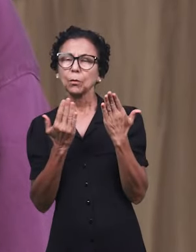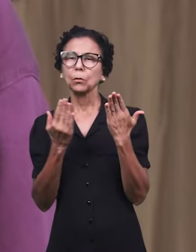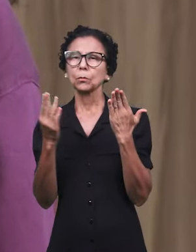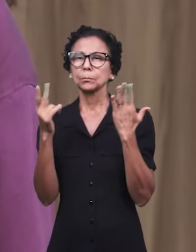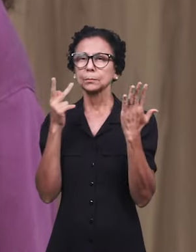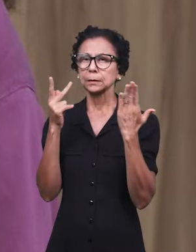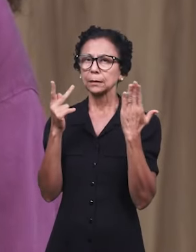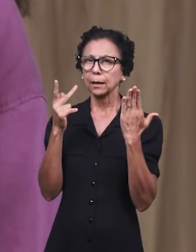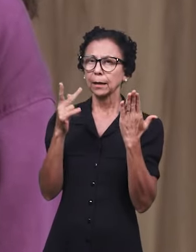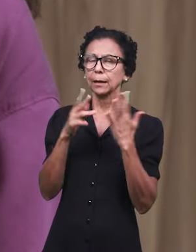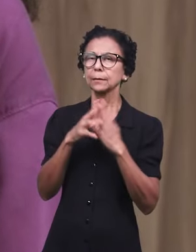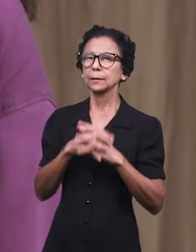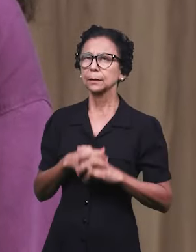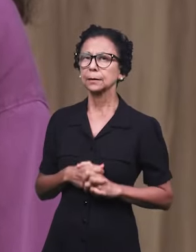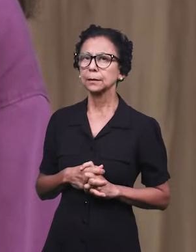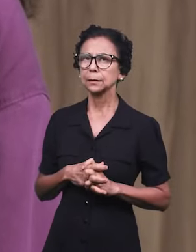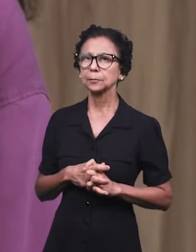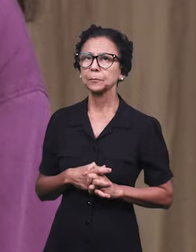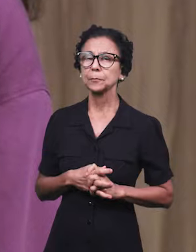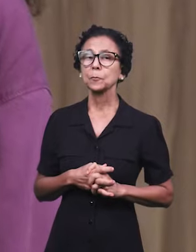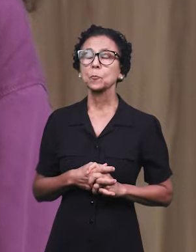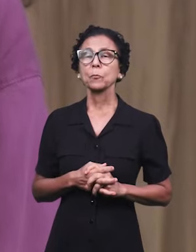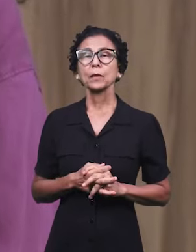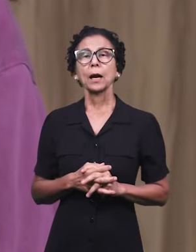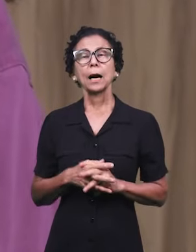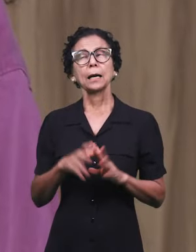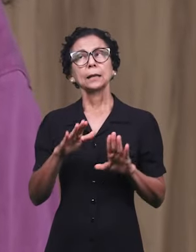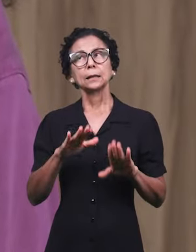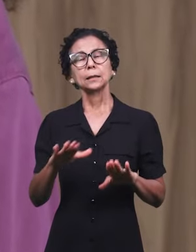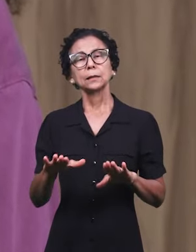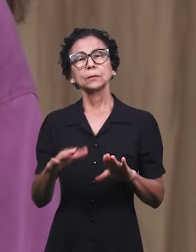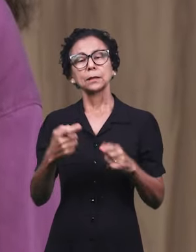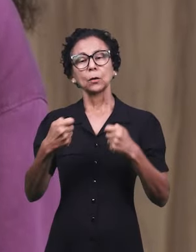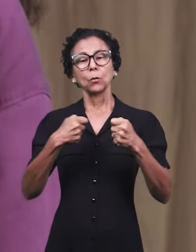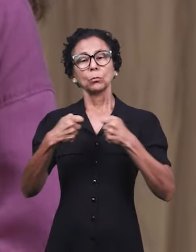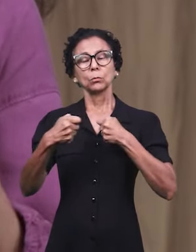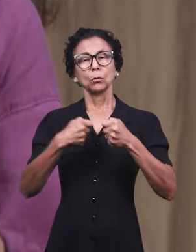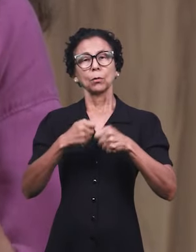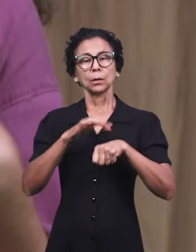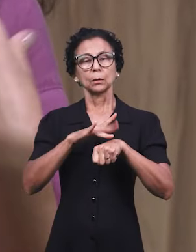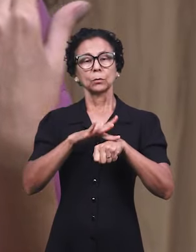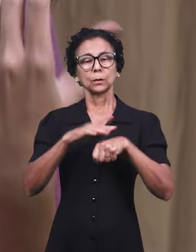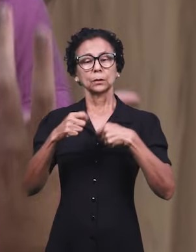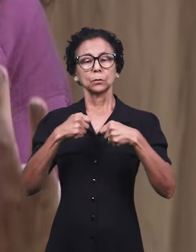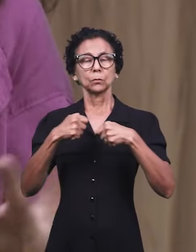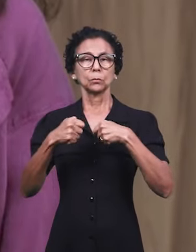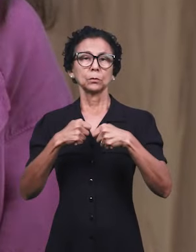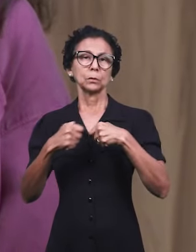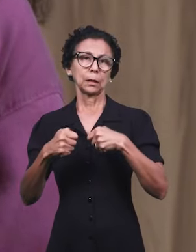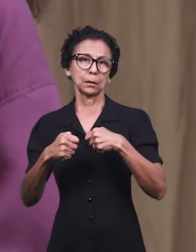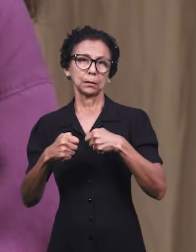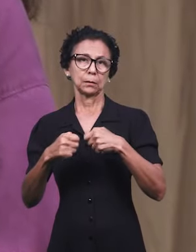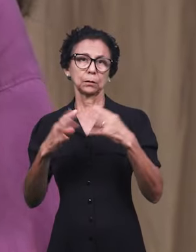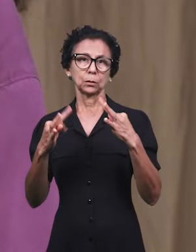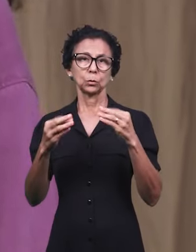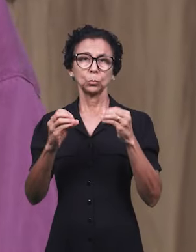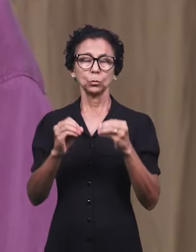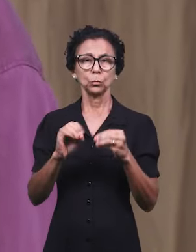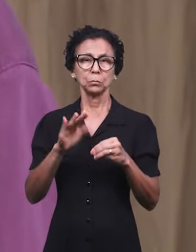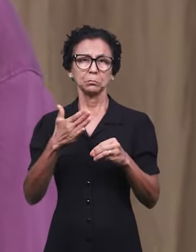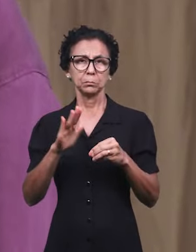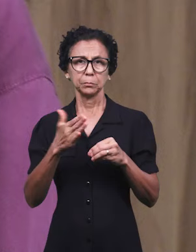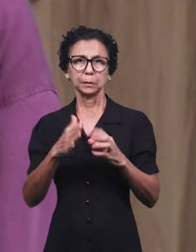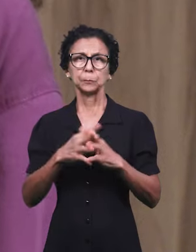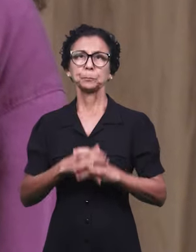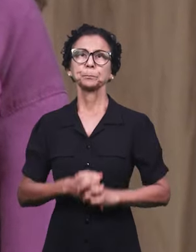acompanhamento corretamente, a gente vai ter a remissão dos sintomas. Sim. Né? A gente pode remitir eles parcialmente ou